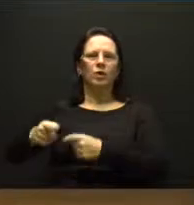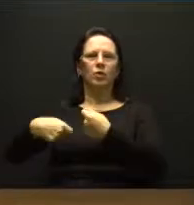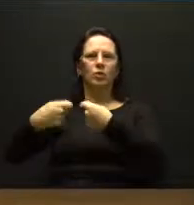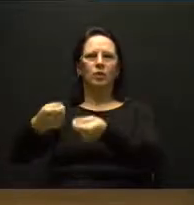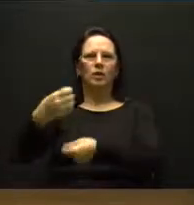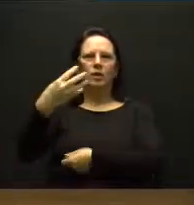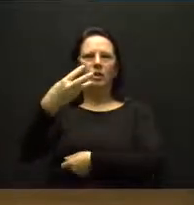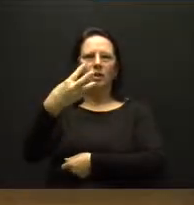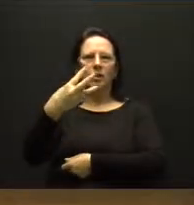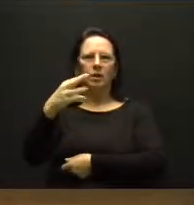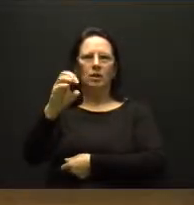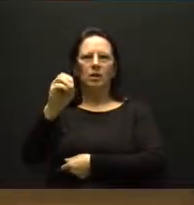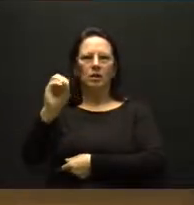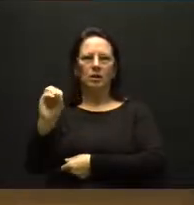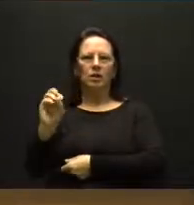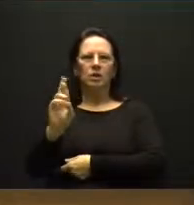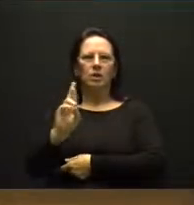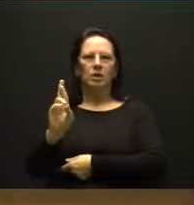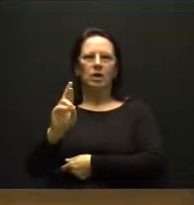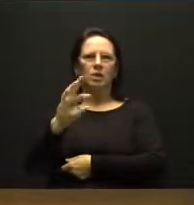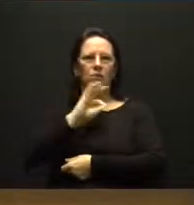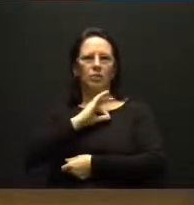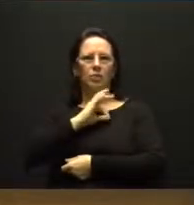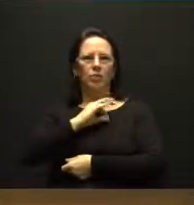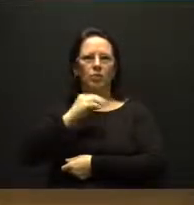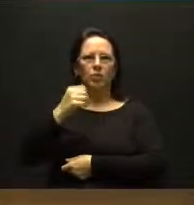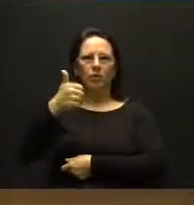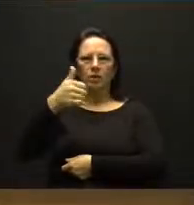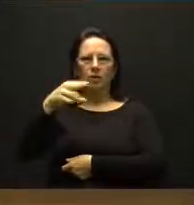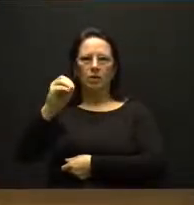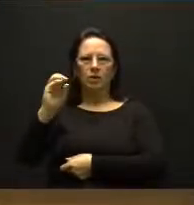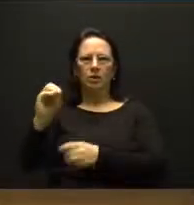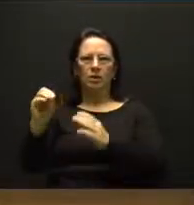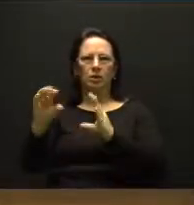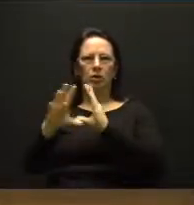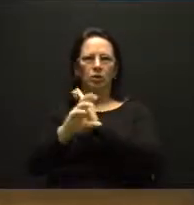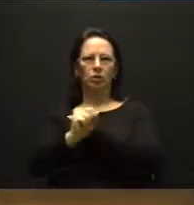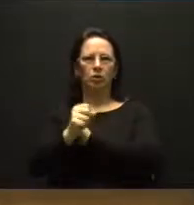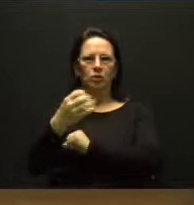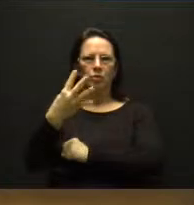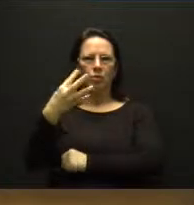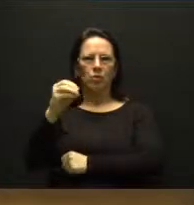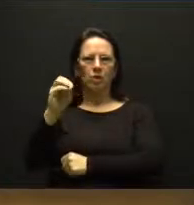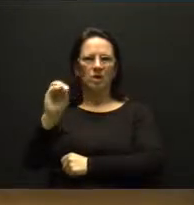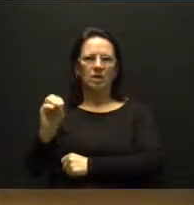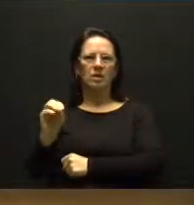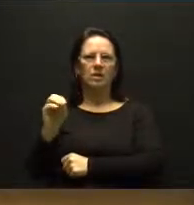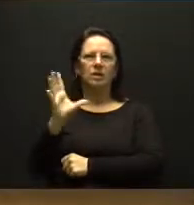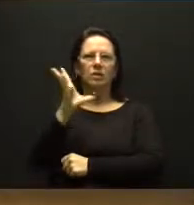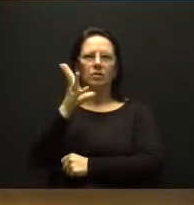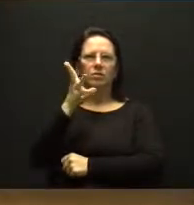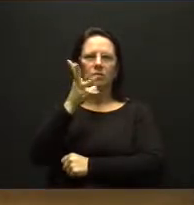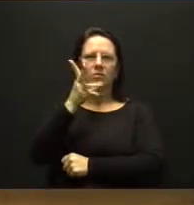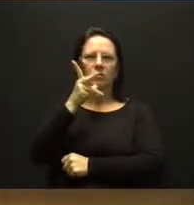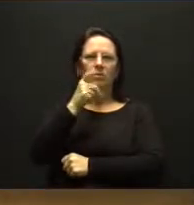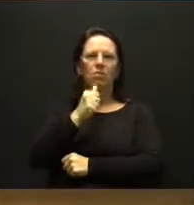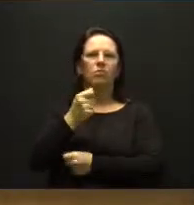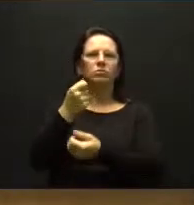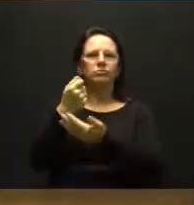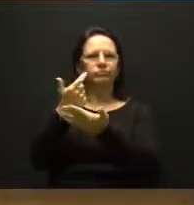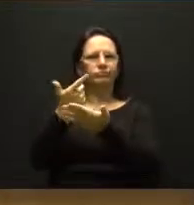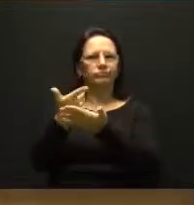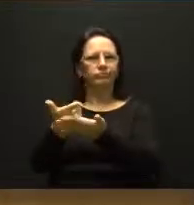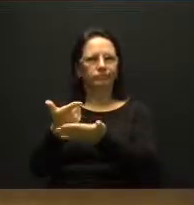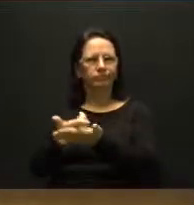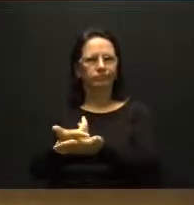prefeitura para complementar e lamentavelmente os atrasos são constantes como vossa